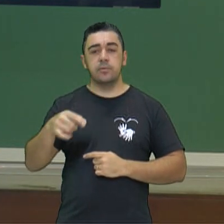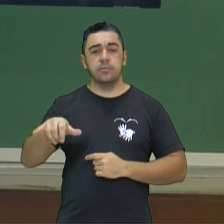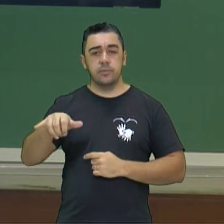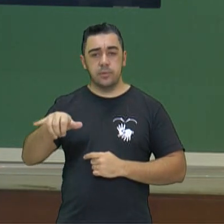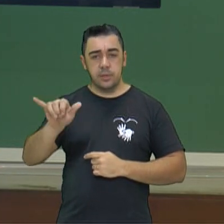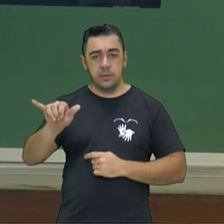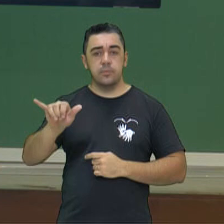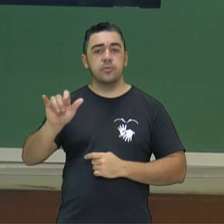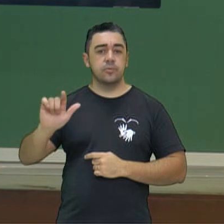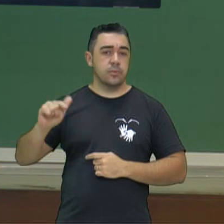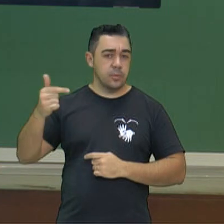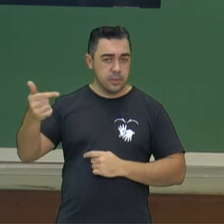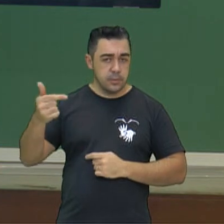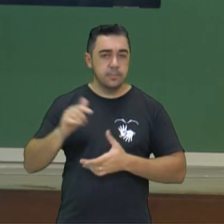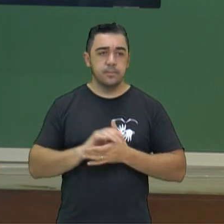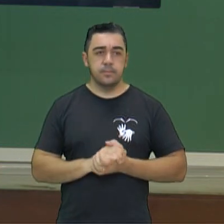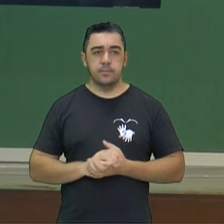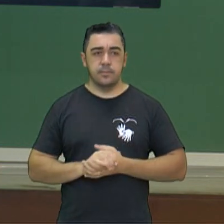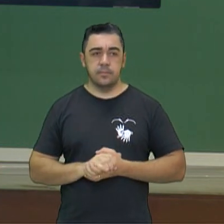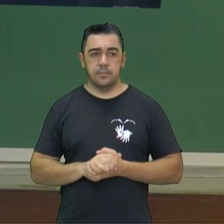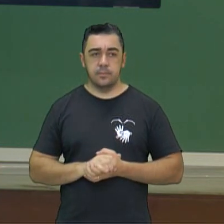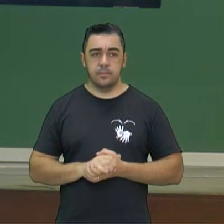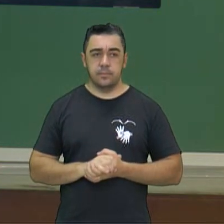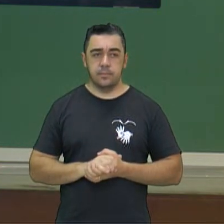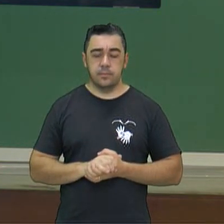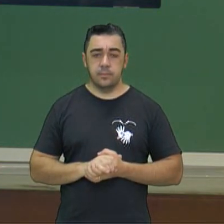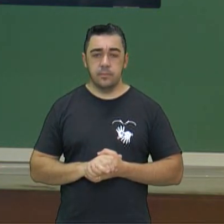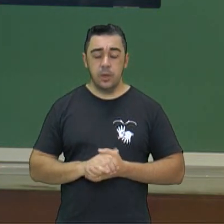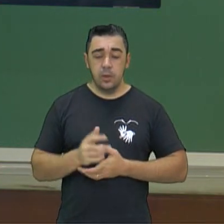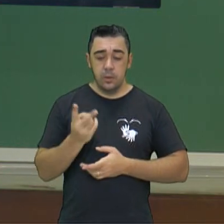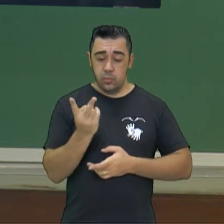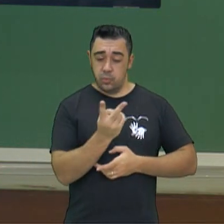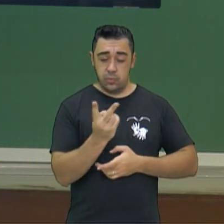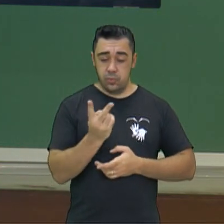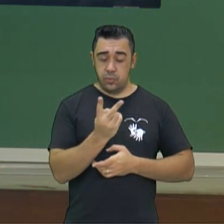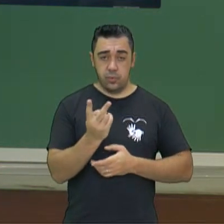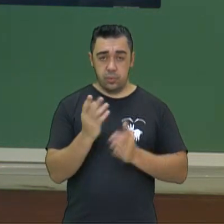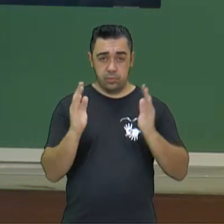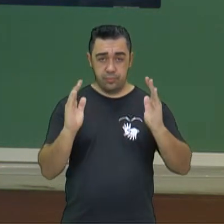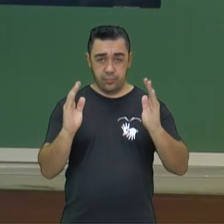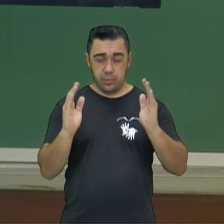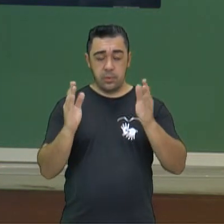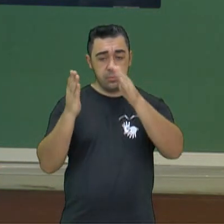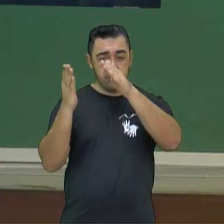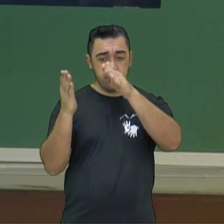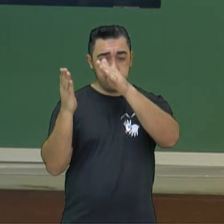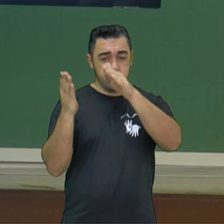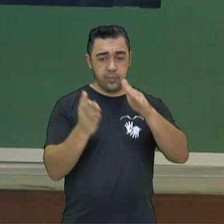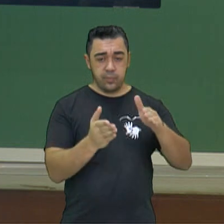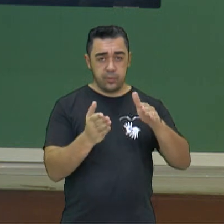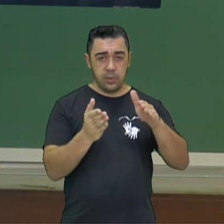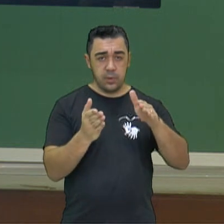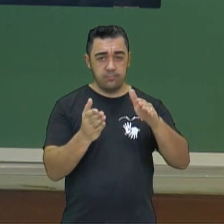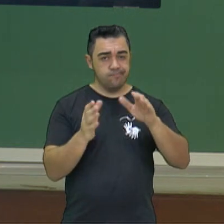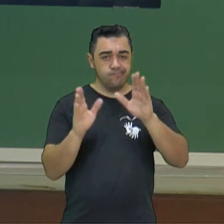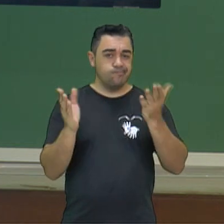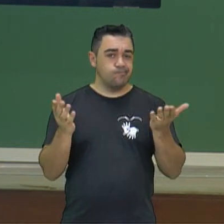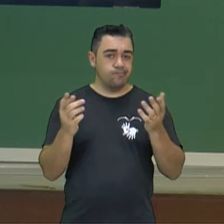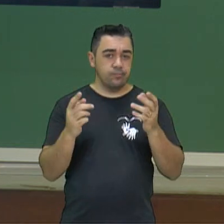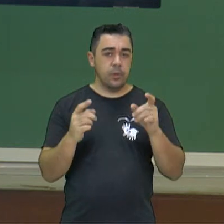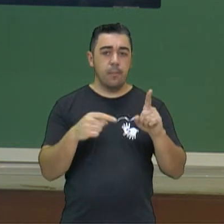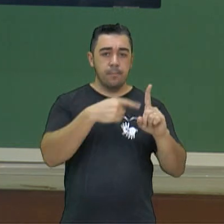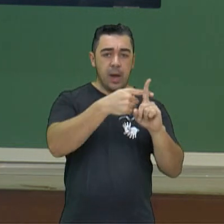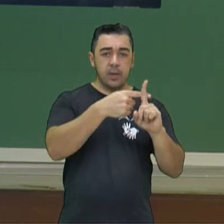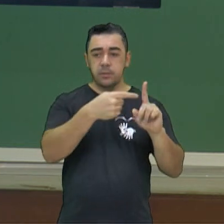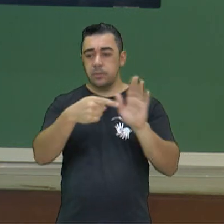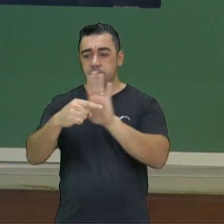y vezes y, repetindo. Os dois termos que estão em verde, eles se anulam, porque